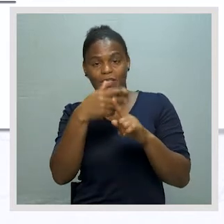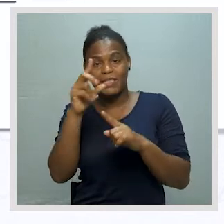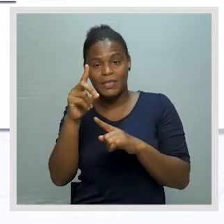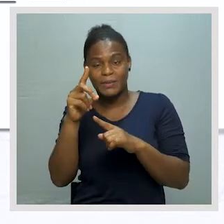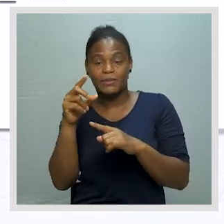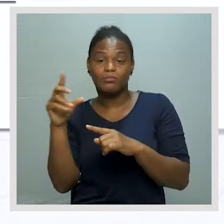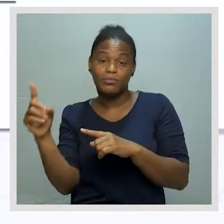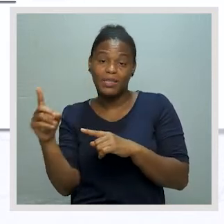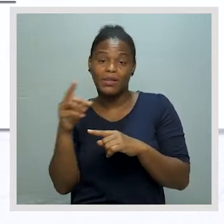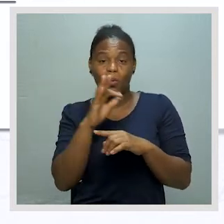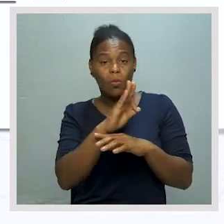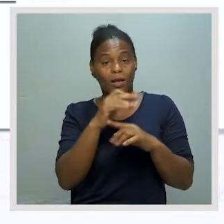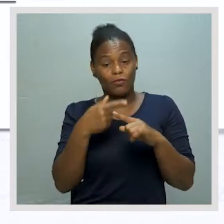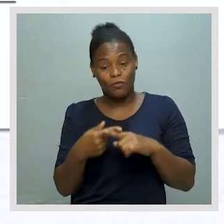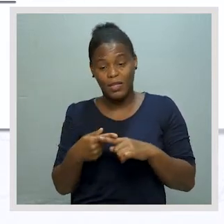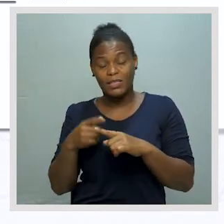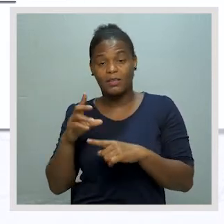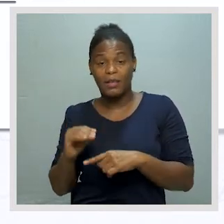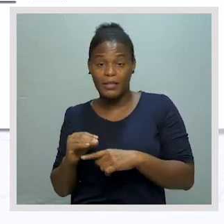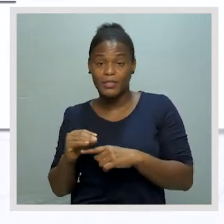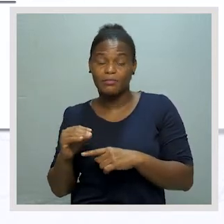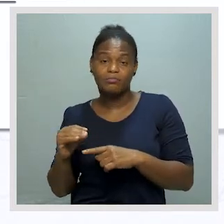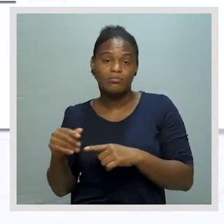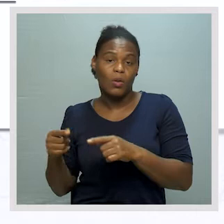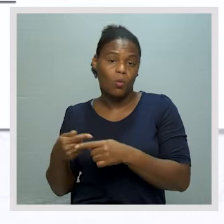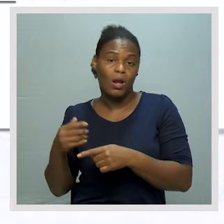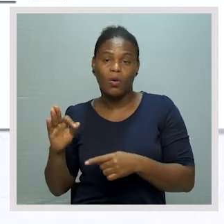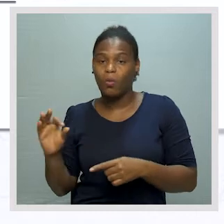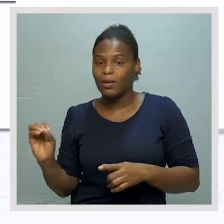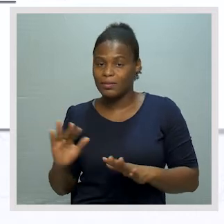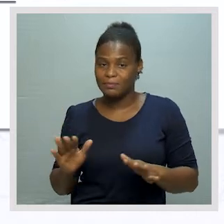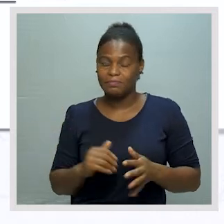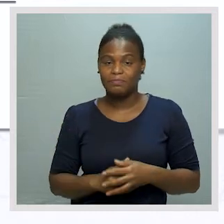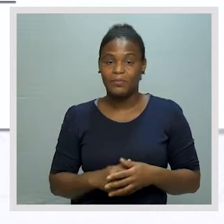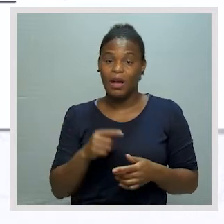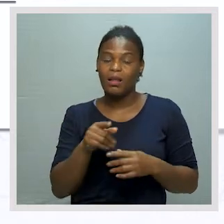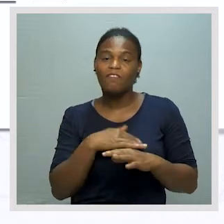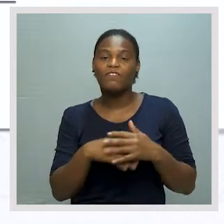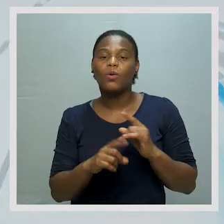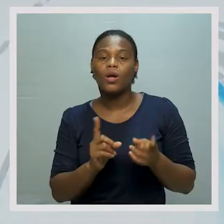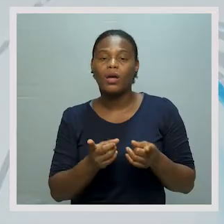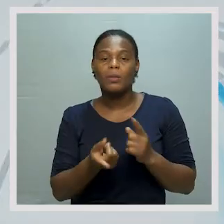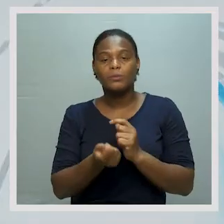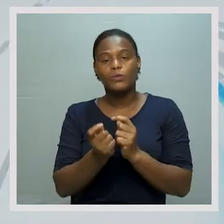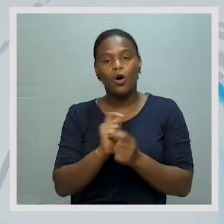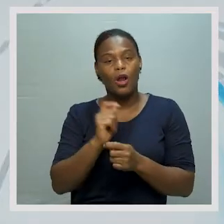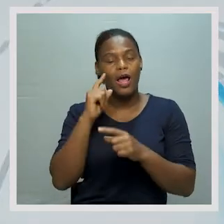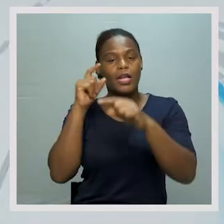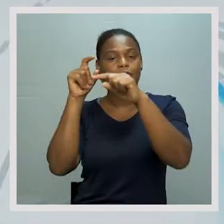6. 4 vezes 10, multiplica os denominadores, 4 vezes 10, 40. Aqui o que é que fizemos? A